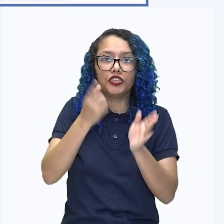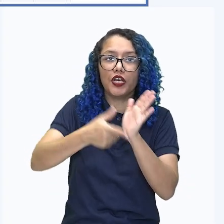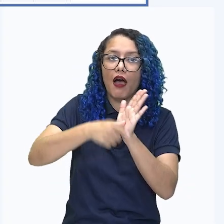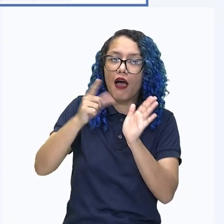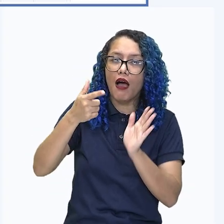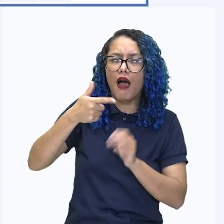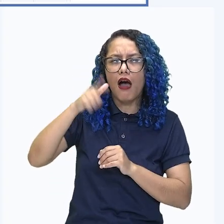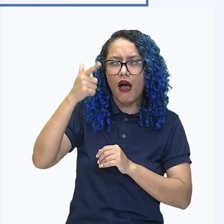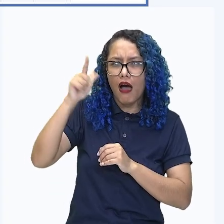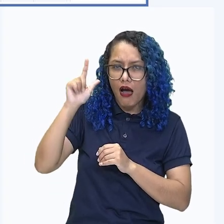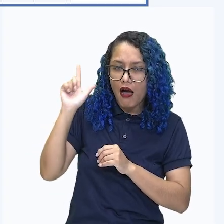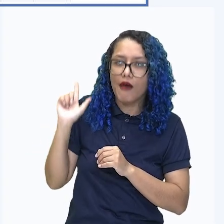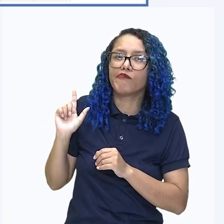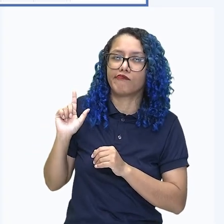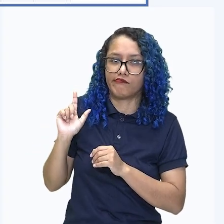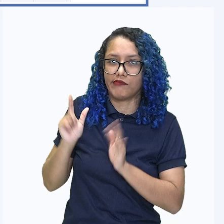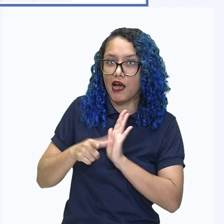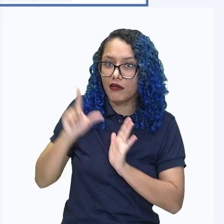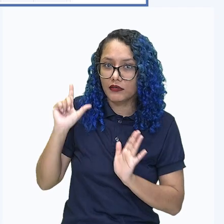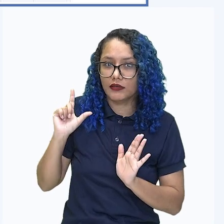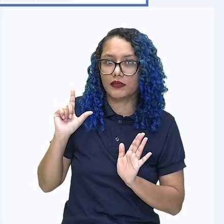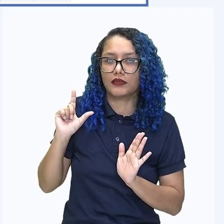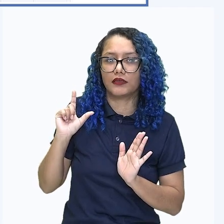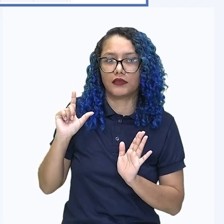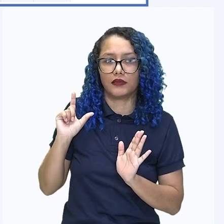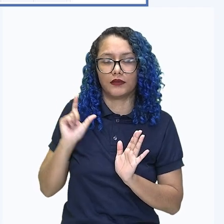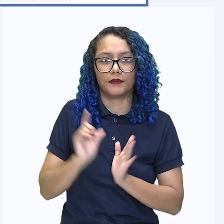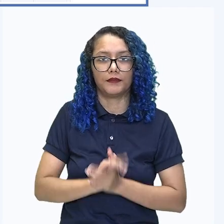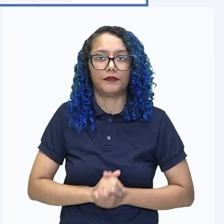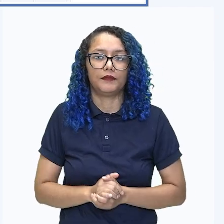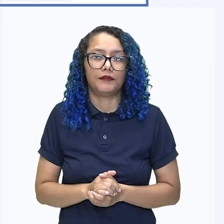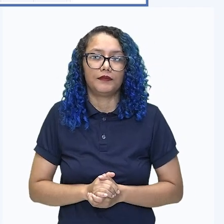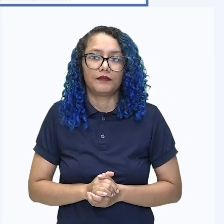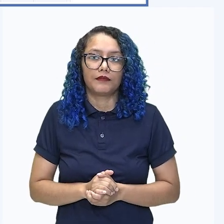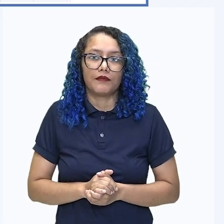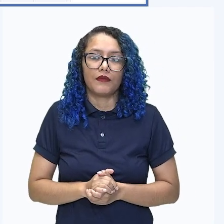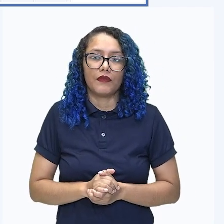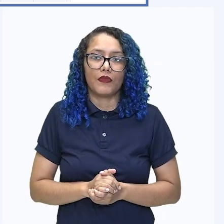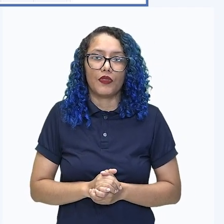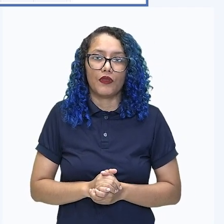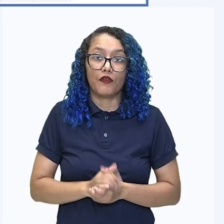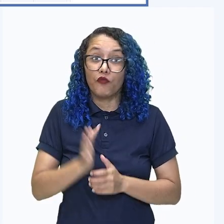tá? Mas atenção ao prazo das aparatas, como a gente bem disse, elas bloqueiam.